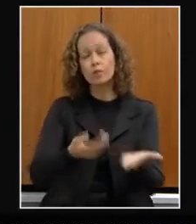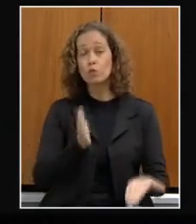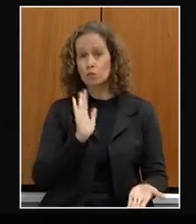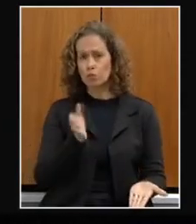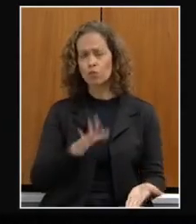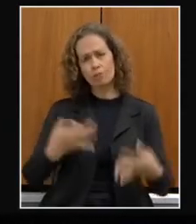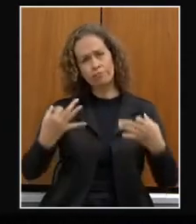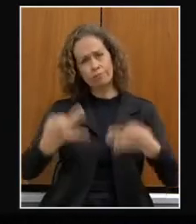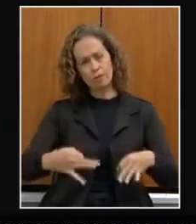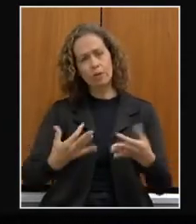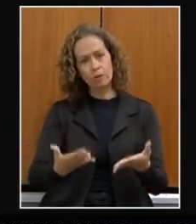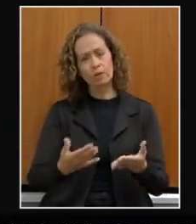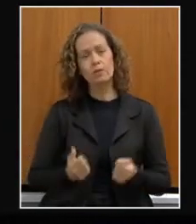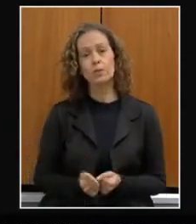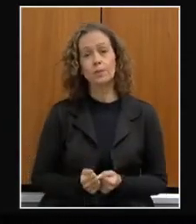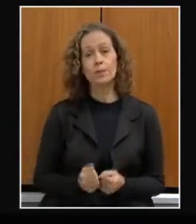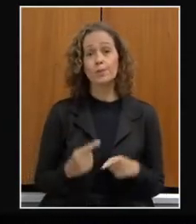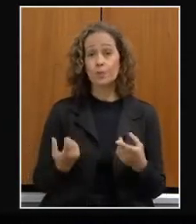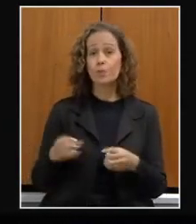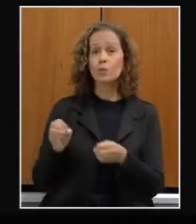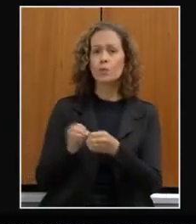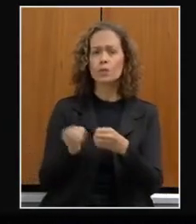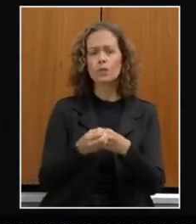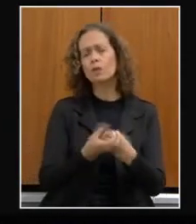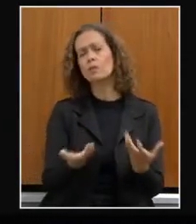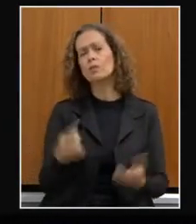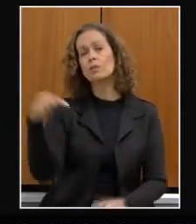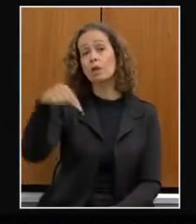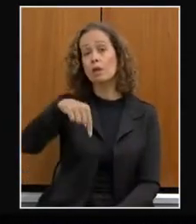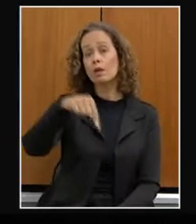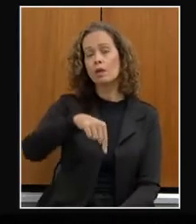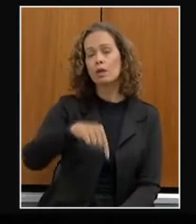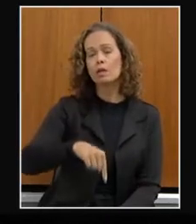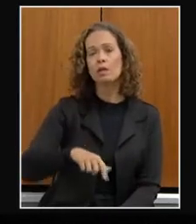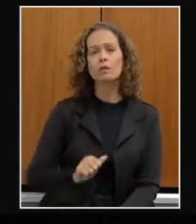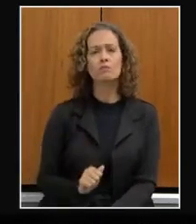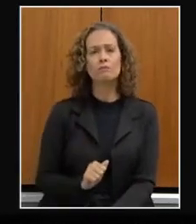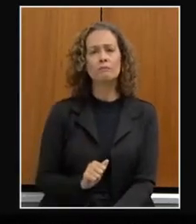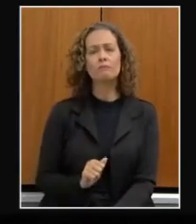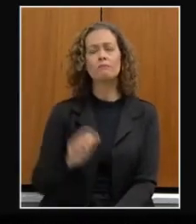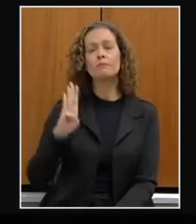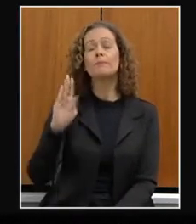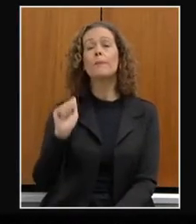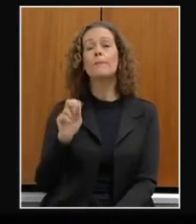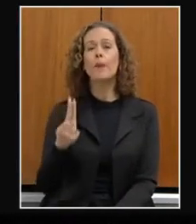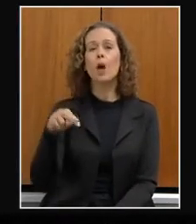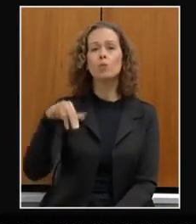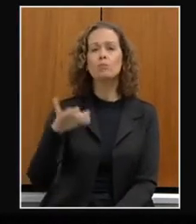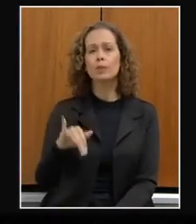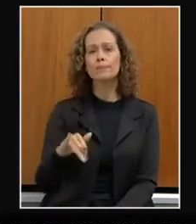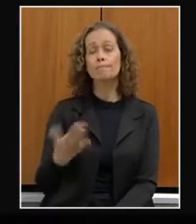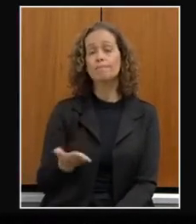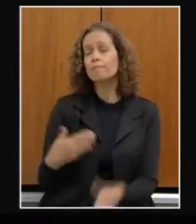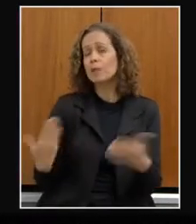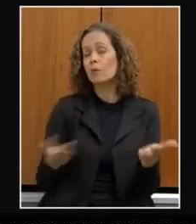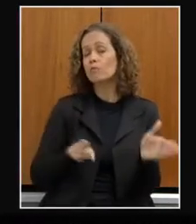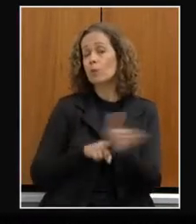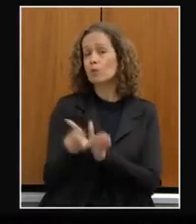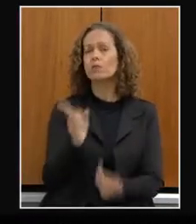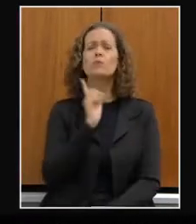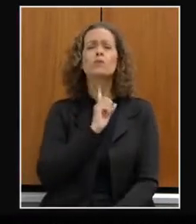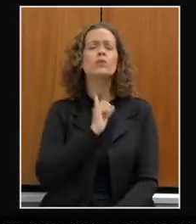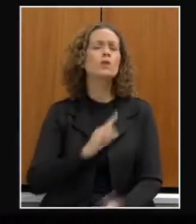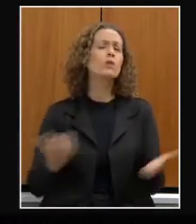fazer isso e um desses municípios é aqui o meu município de Itaubim pergunto Minas Gerais hoje